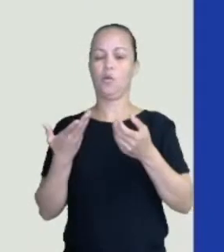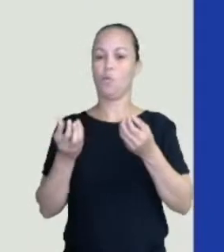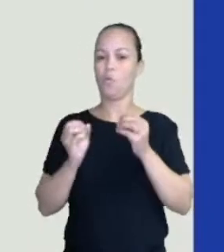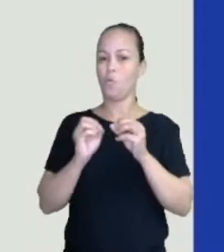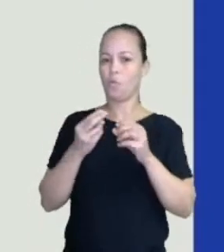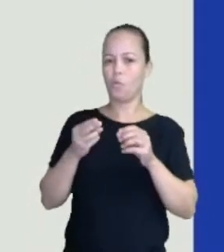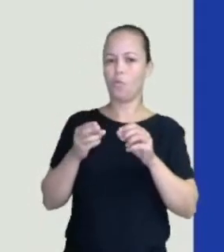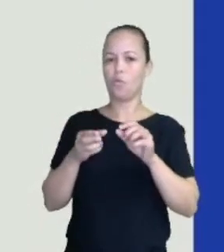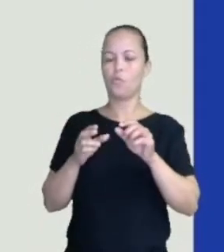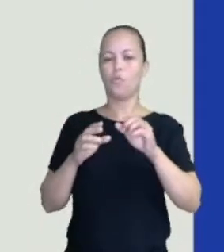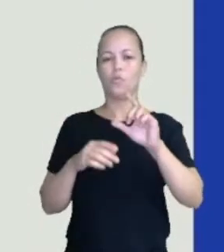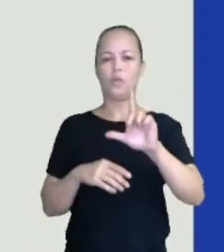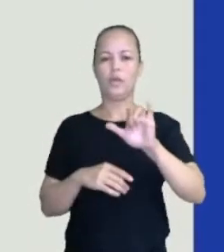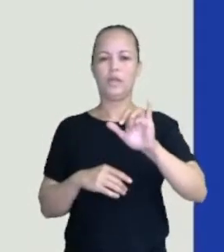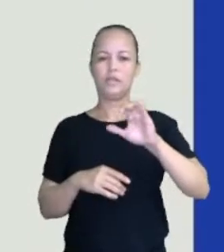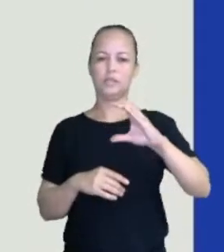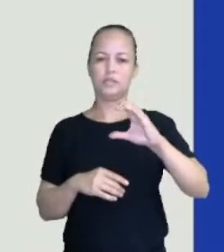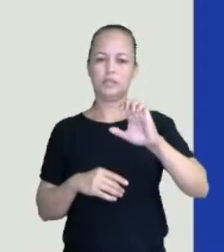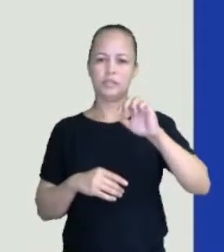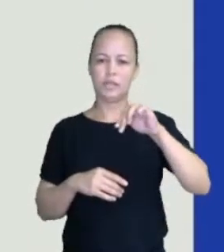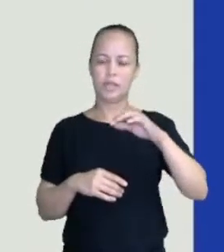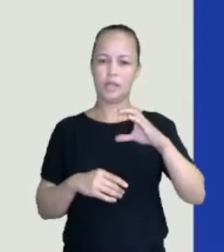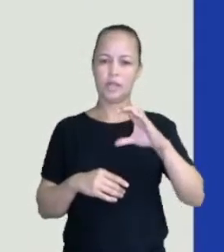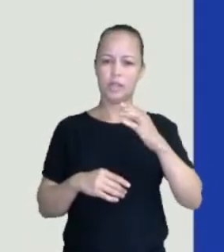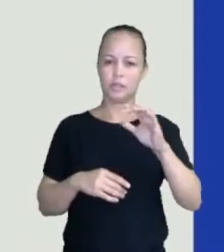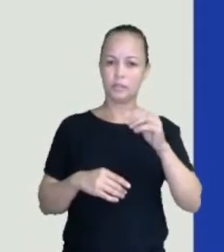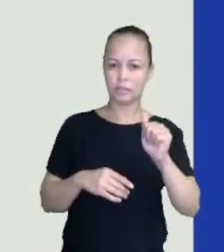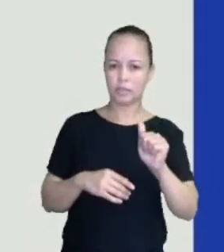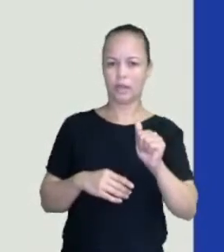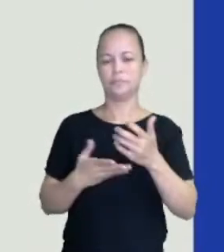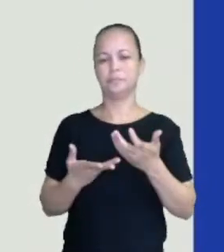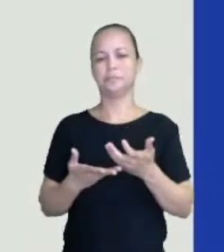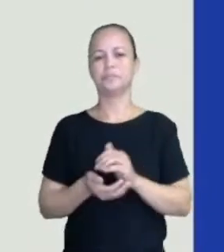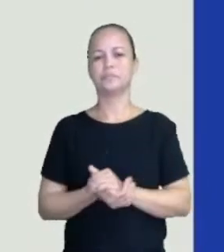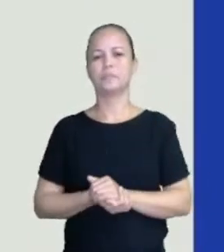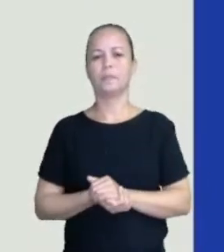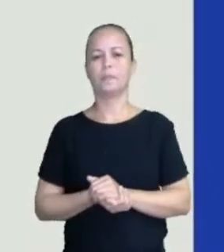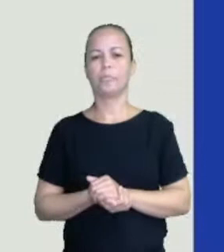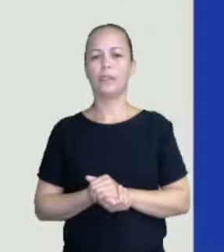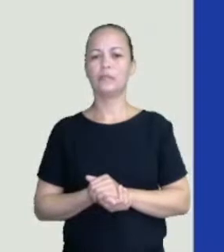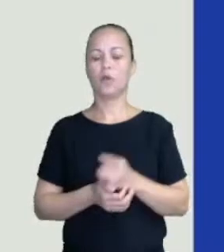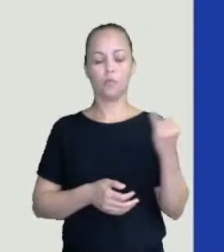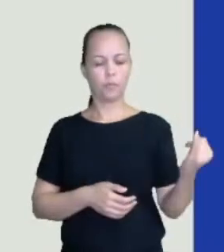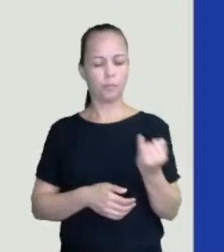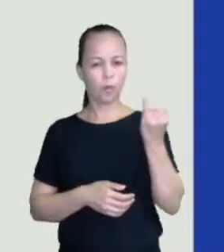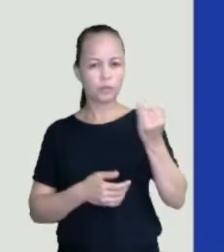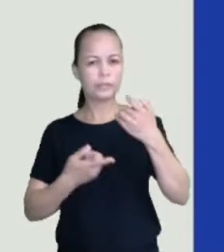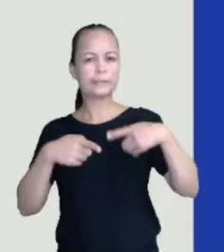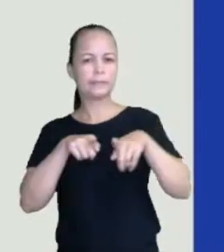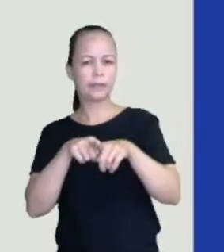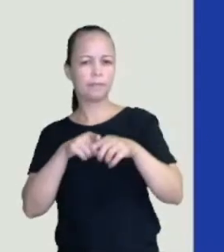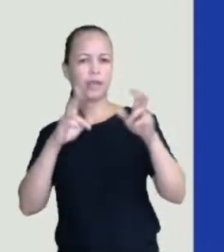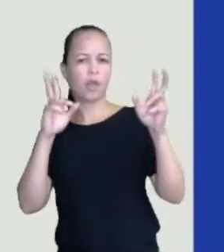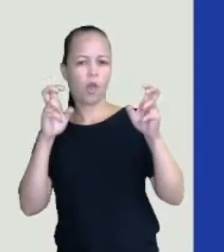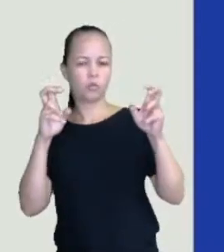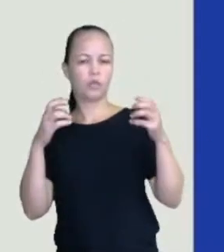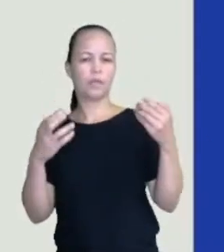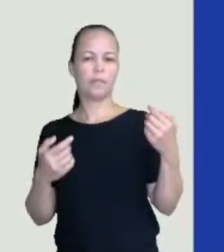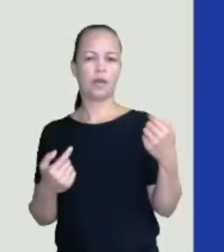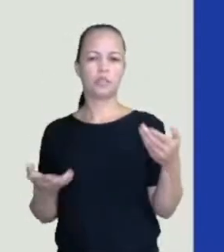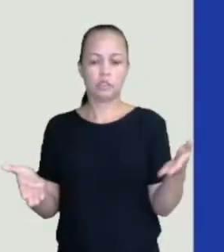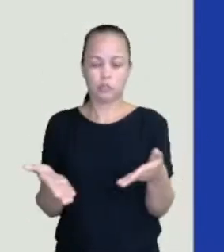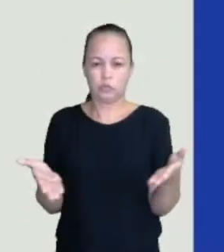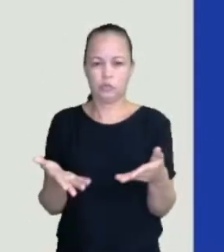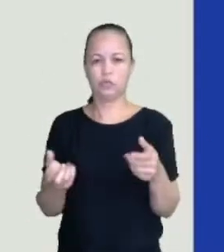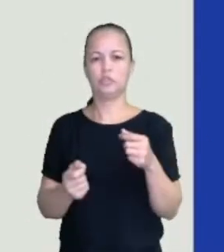Agora chegou outro ponto que é muito, mas muito importante com relação ao nosso tema de hoje. No parágrafo 10º,